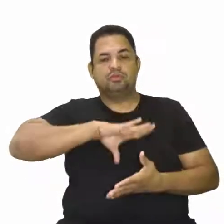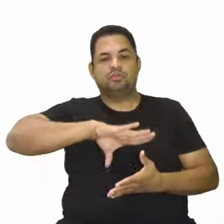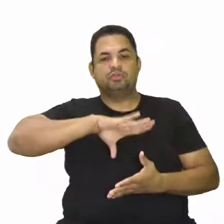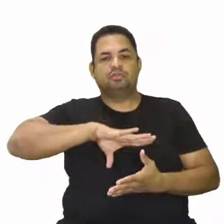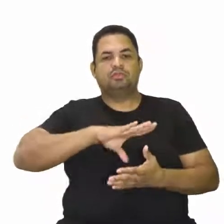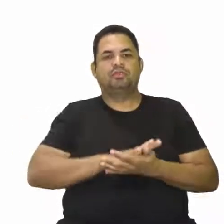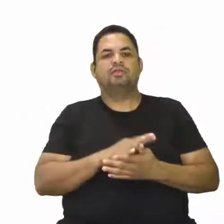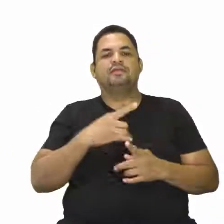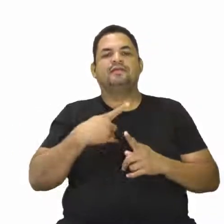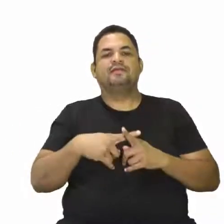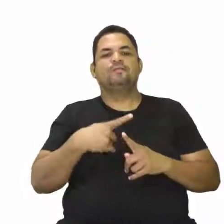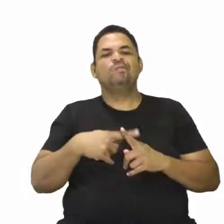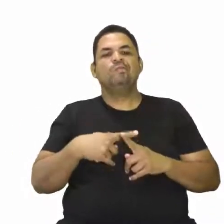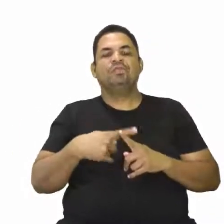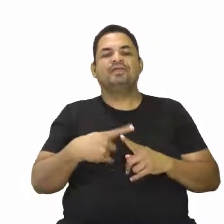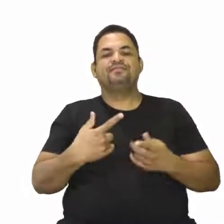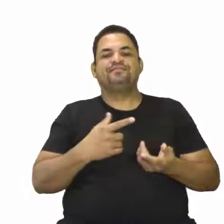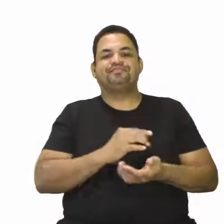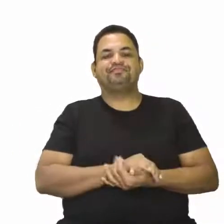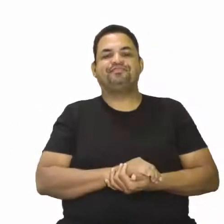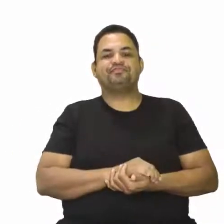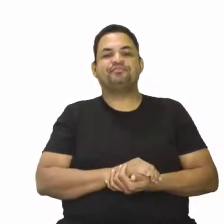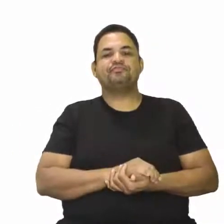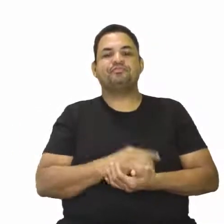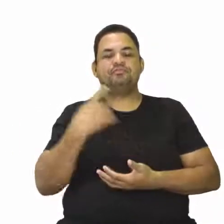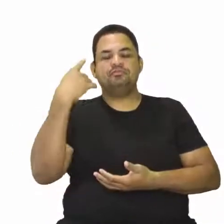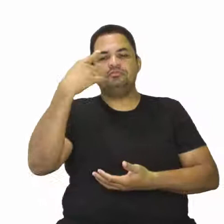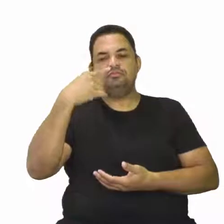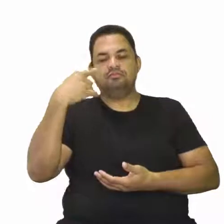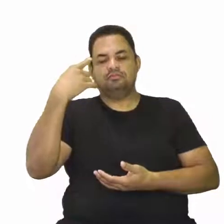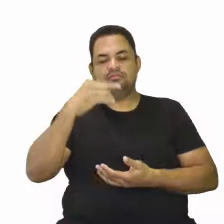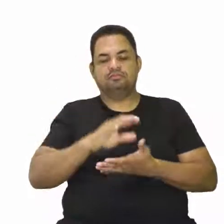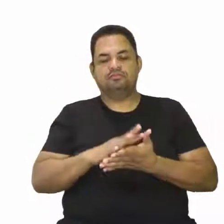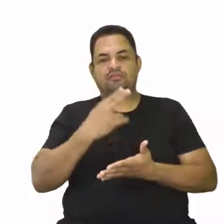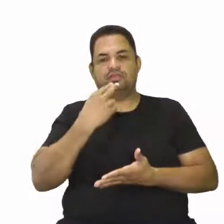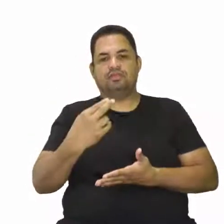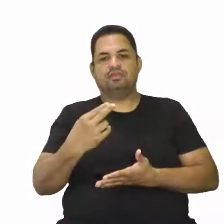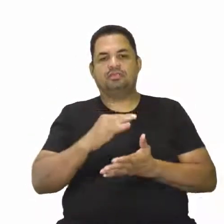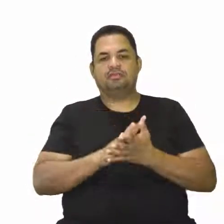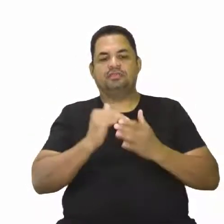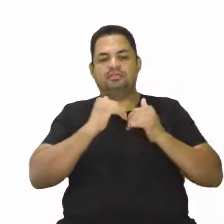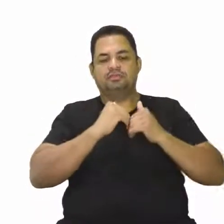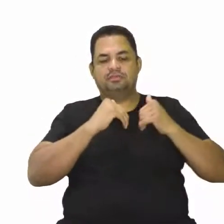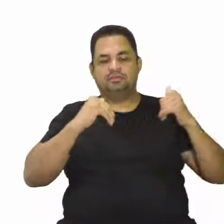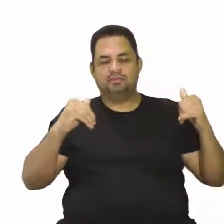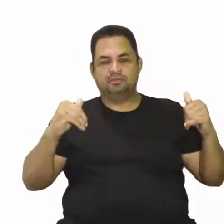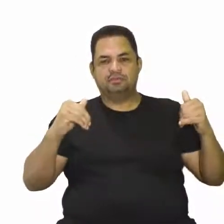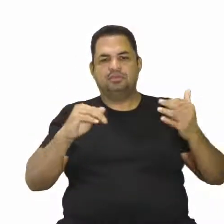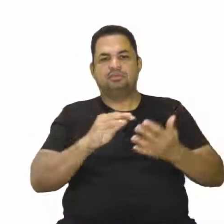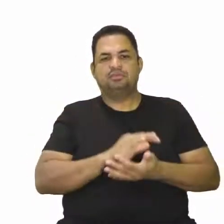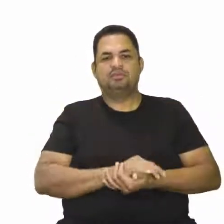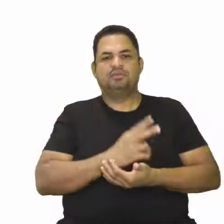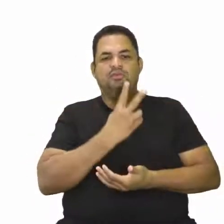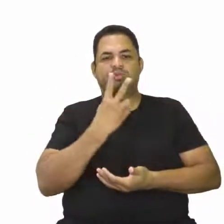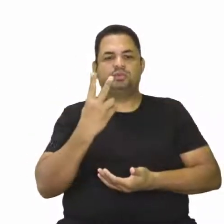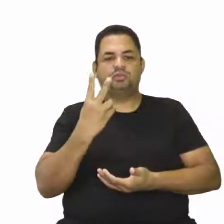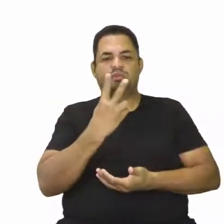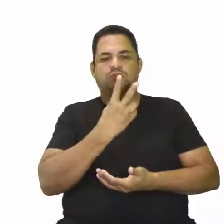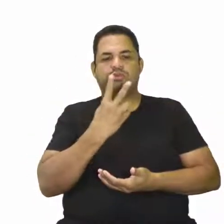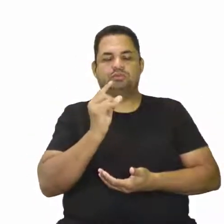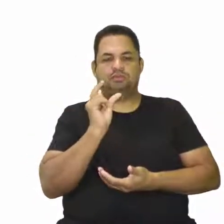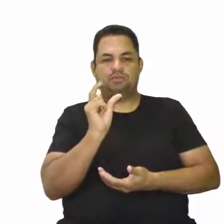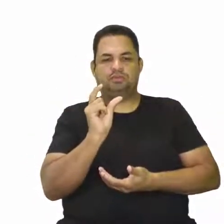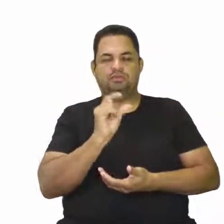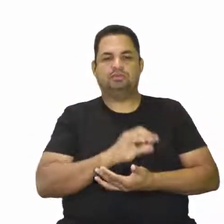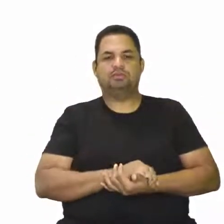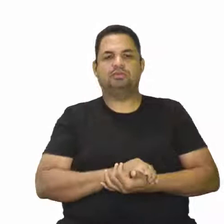portuguesa. Por quê? Na língua espanhola, ele vem separado, ou seja, são duas